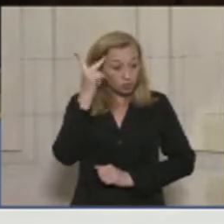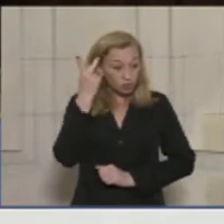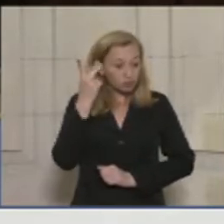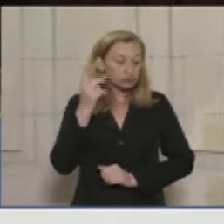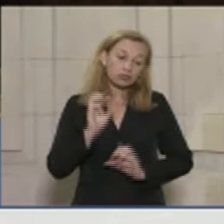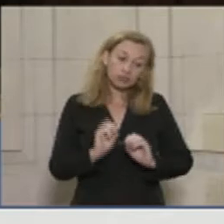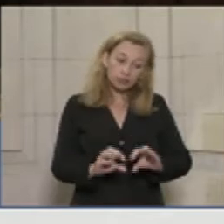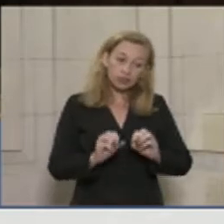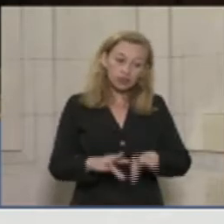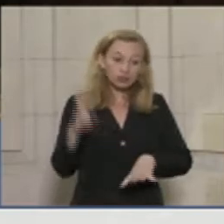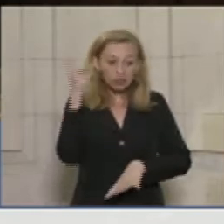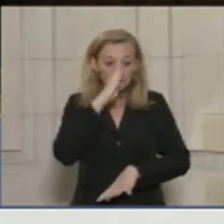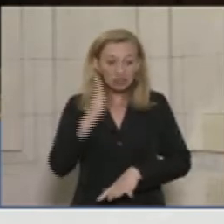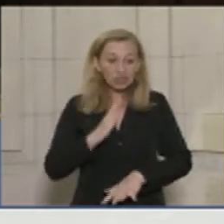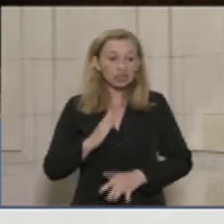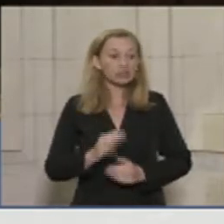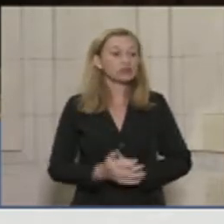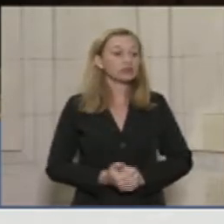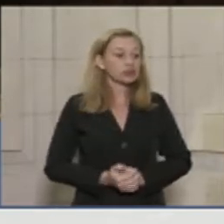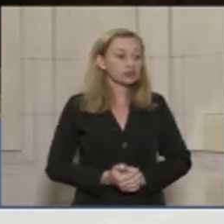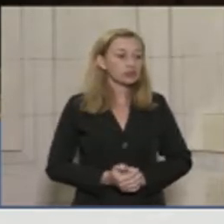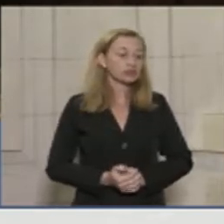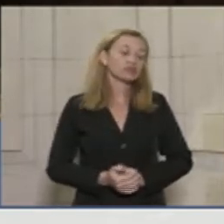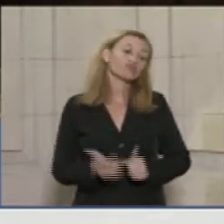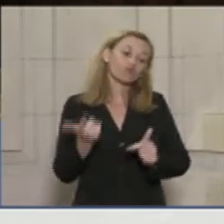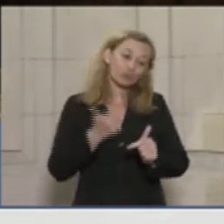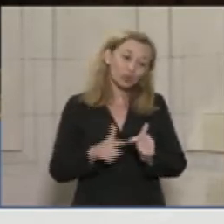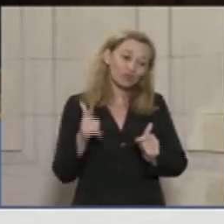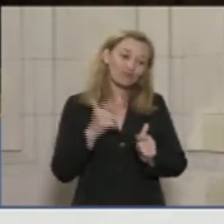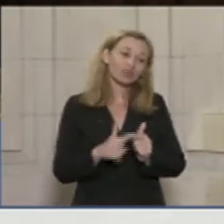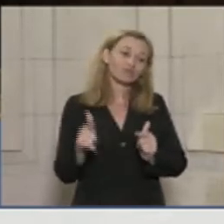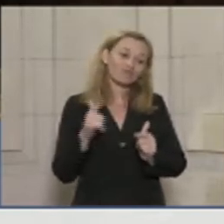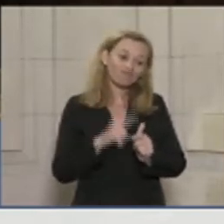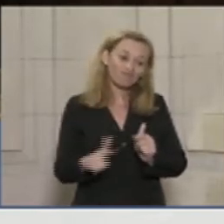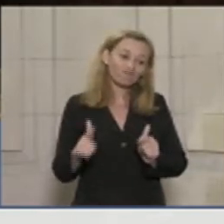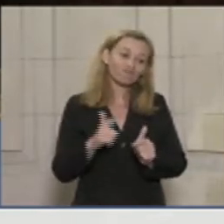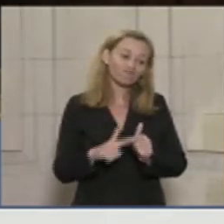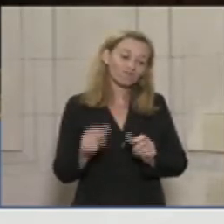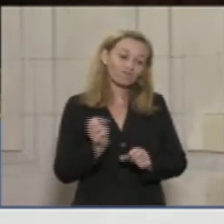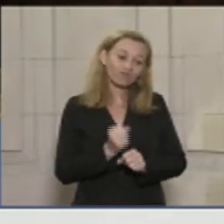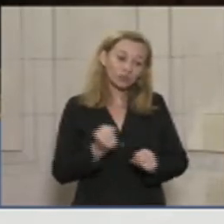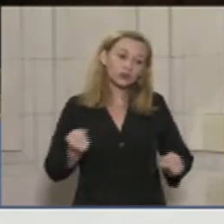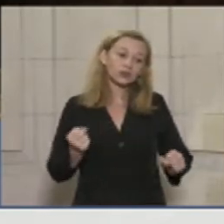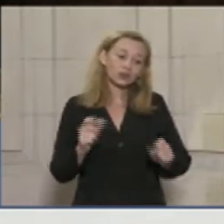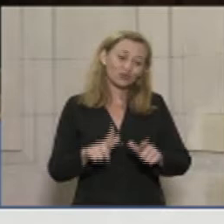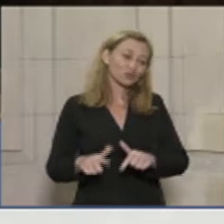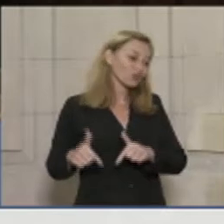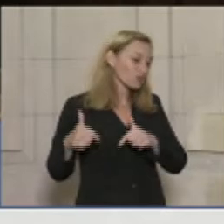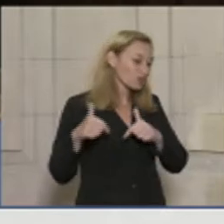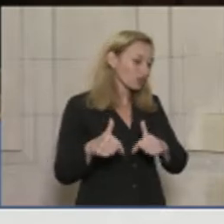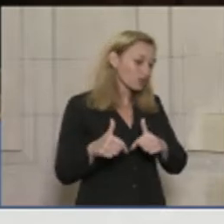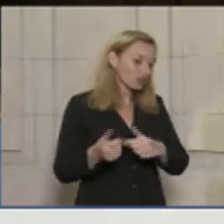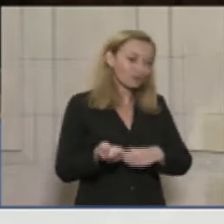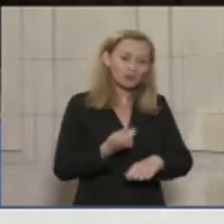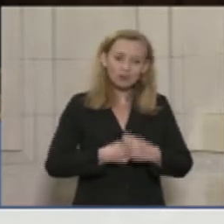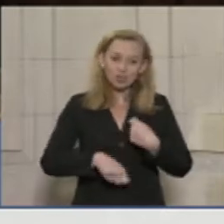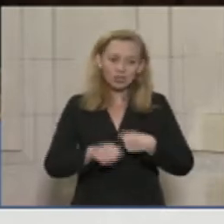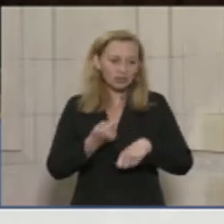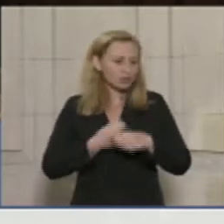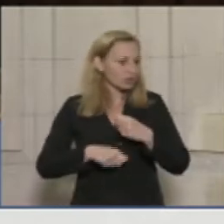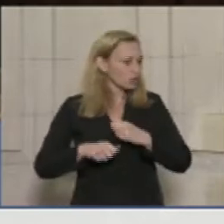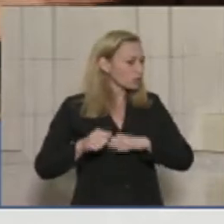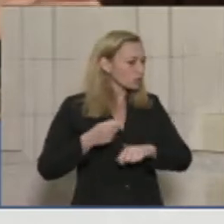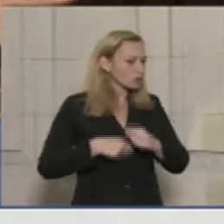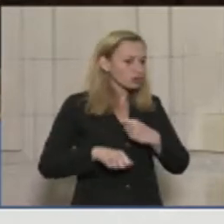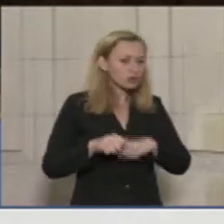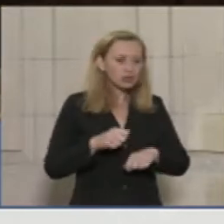brasileira enfrenta enormes problemas cotidianos de funcionamento, de manutenção,